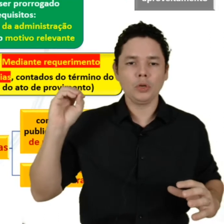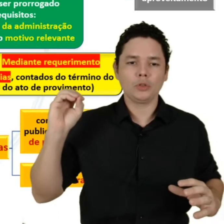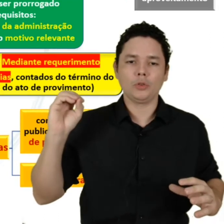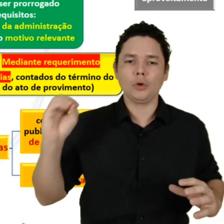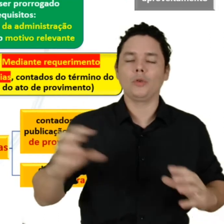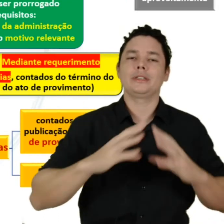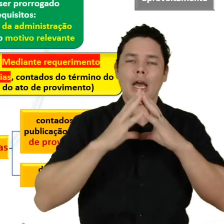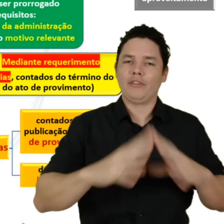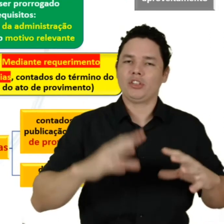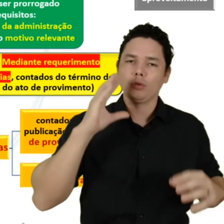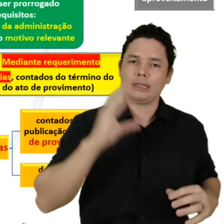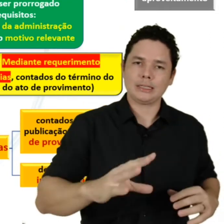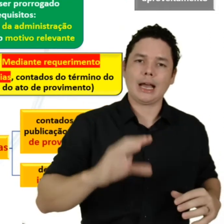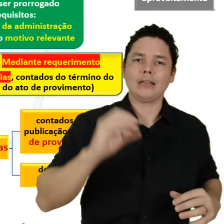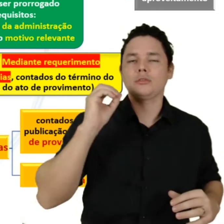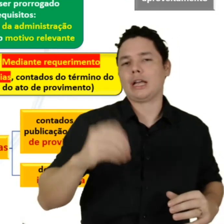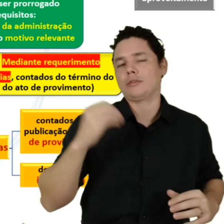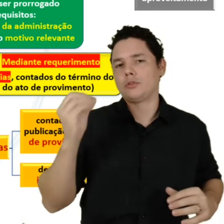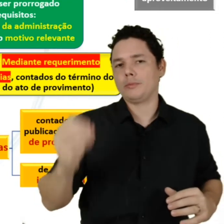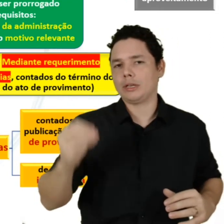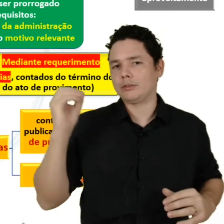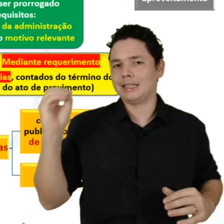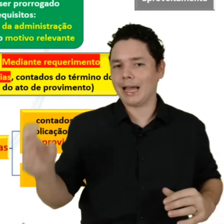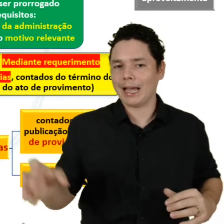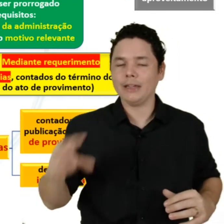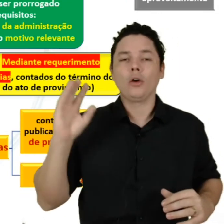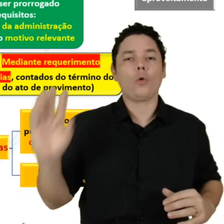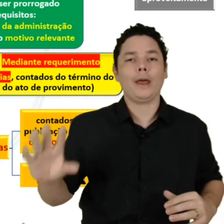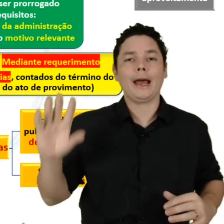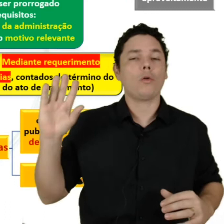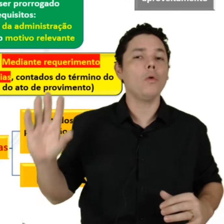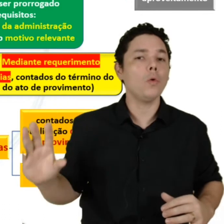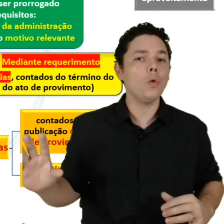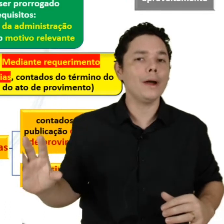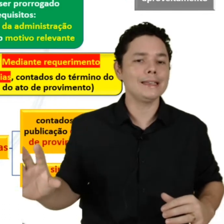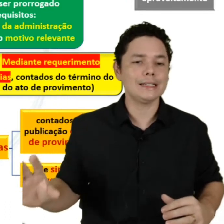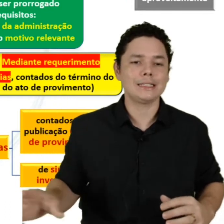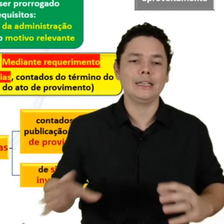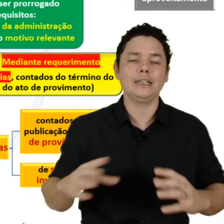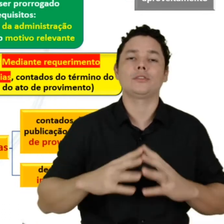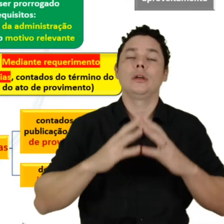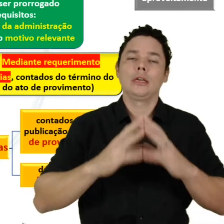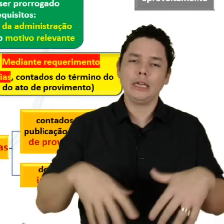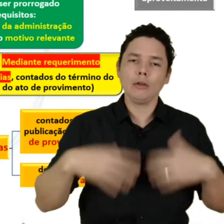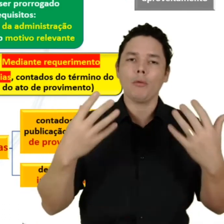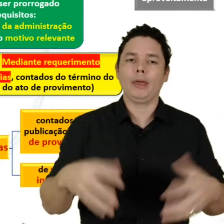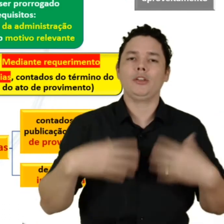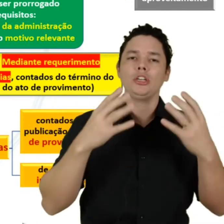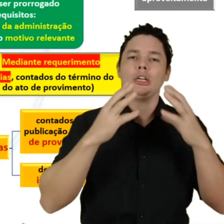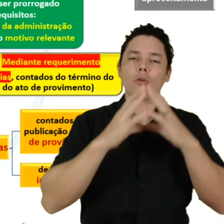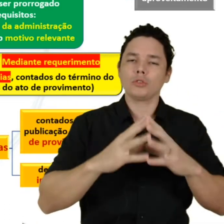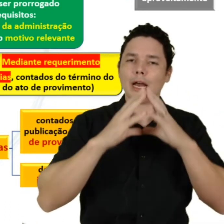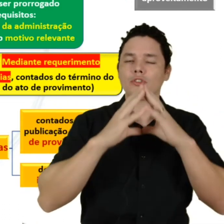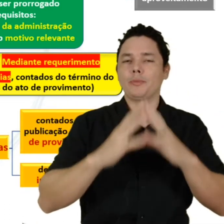grupo 2. A investidura, nesses casos, dos cargos comissionados DAI, ocorrerá com o exercício.